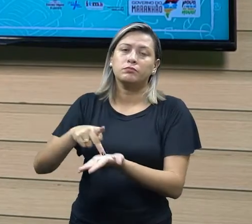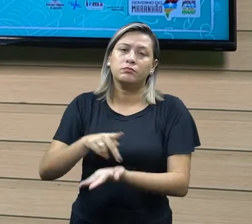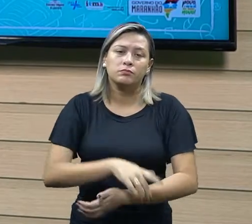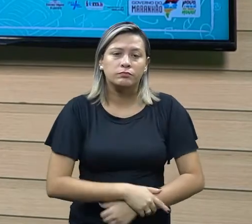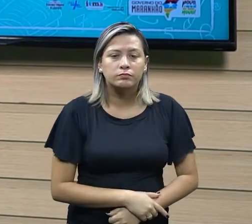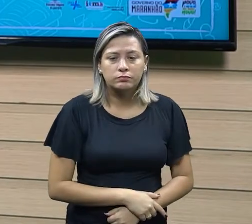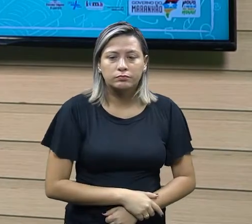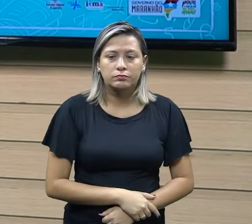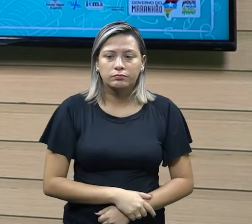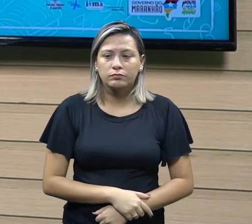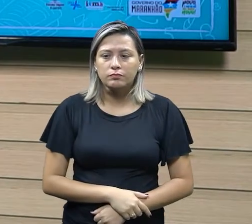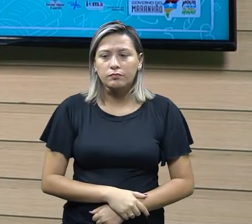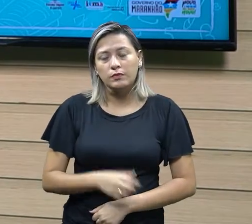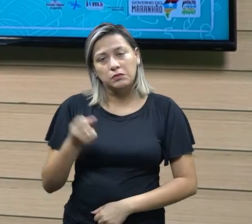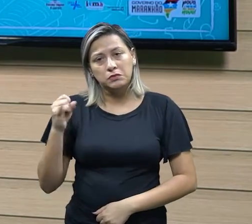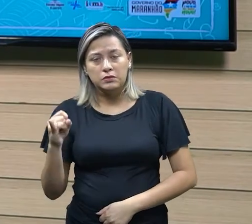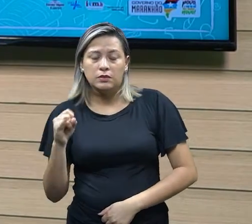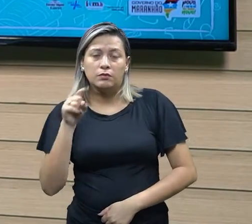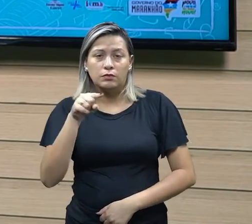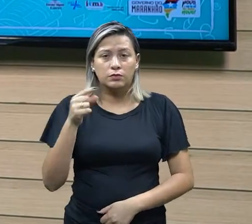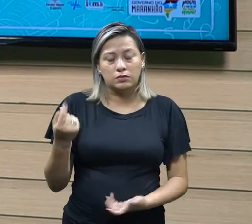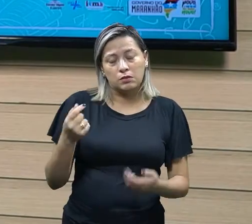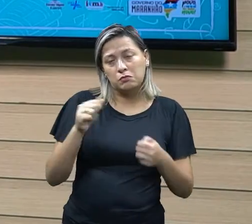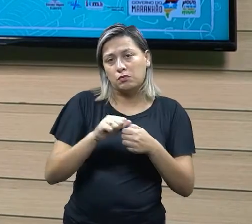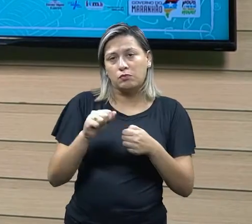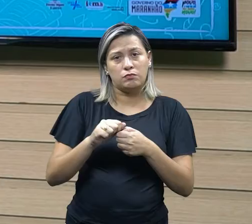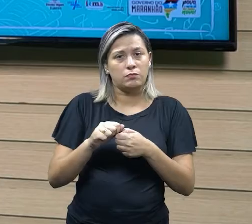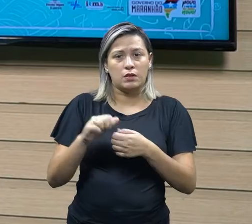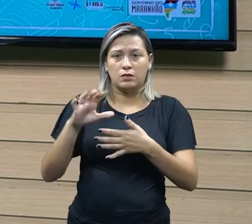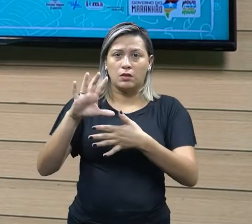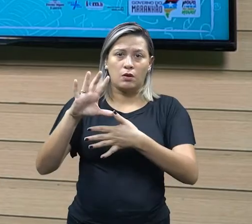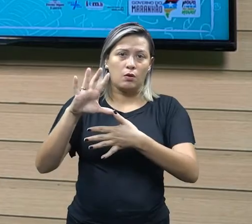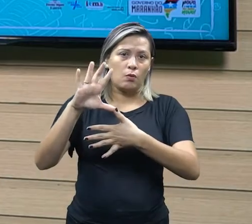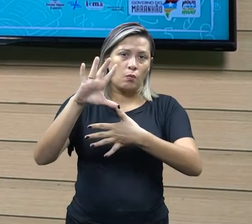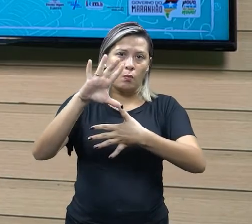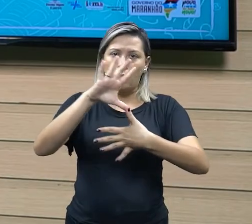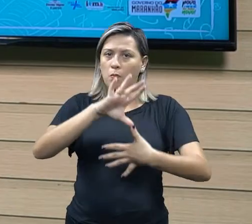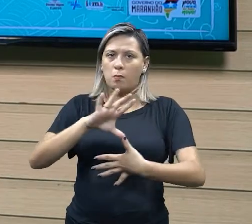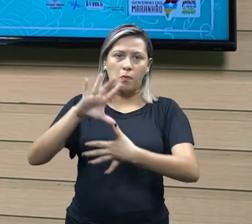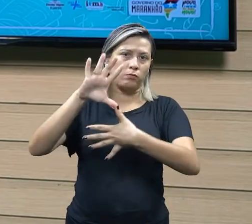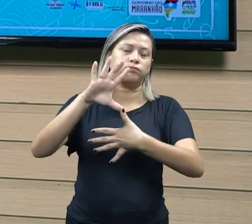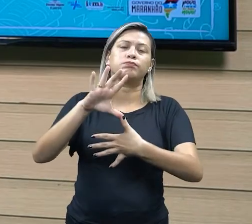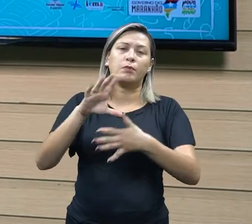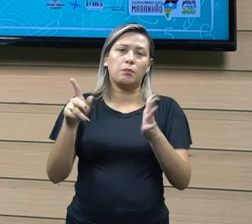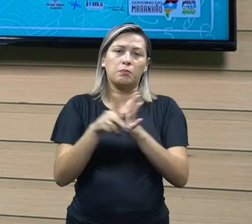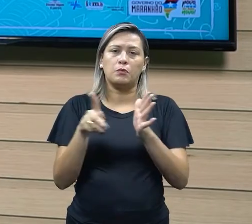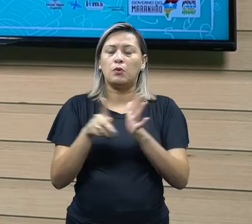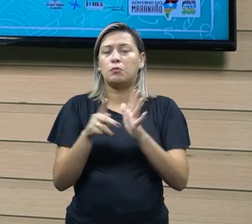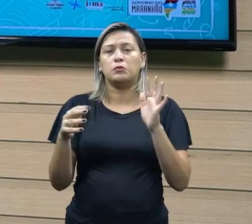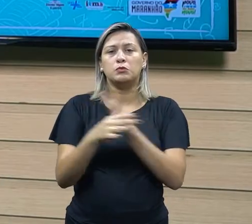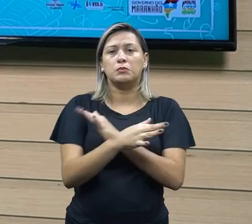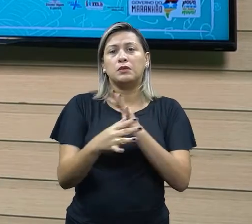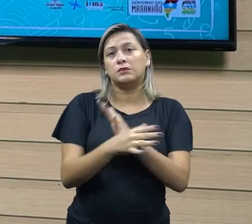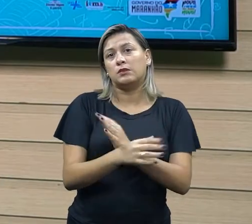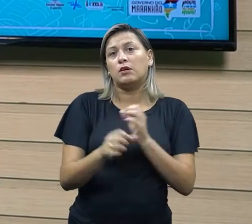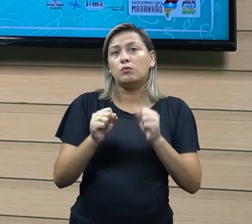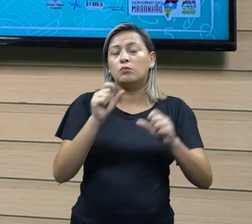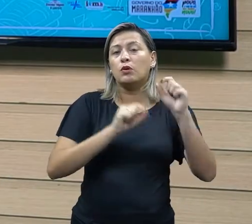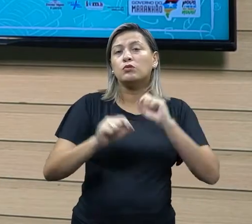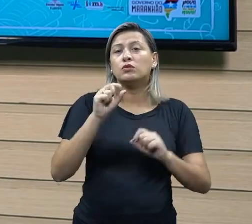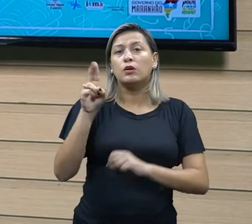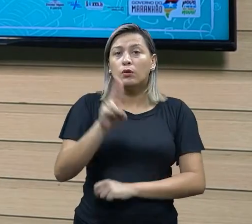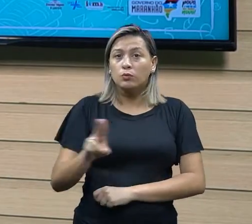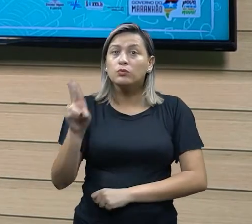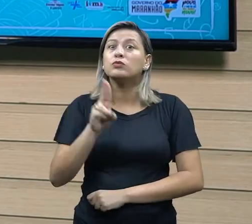que estarão ali, se você for fazer um mapa, por exemplo, de uma cidade, você poderá utilizar a escala real,